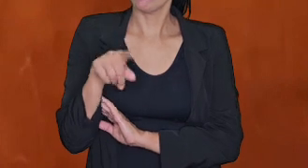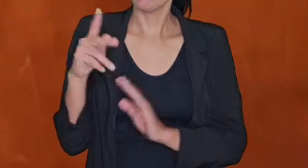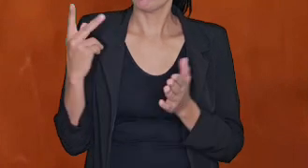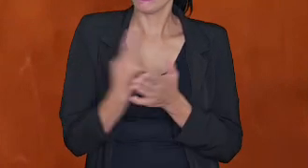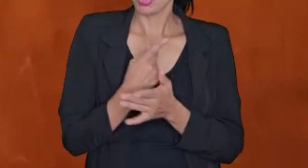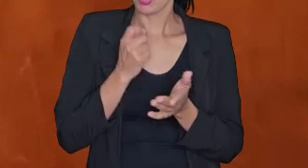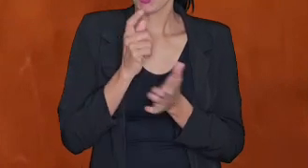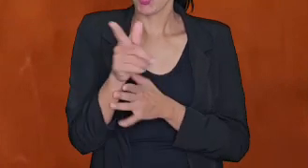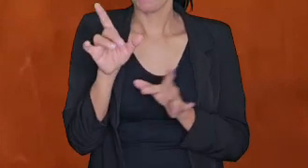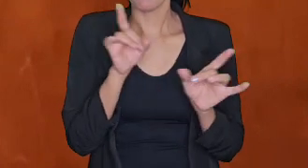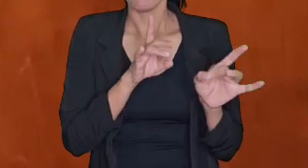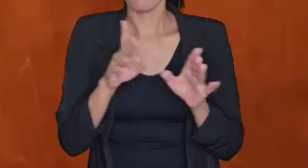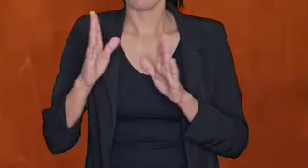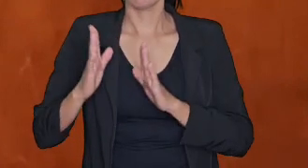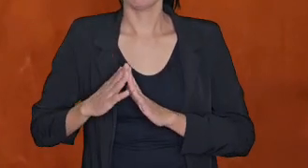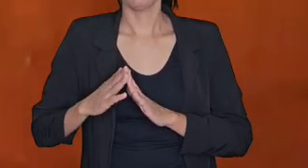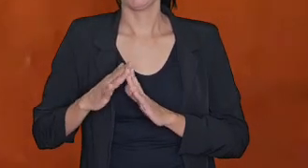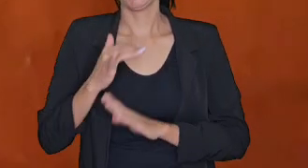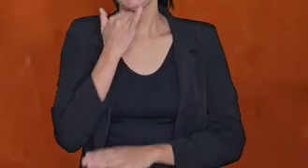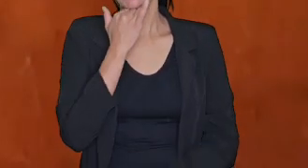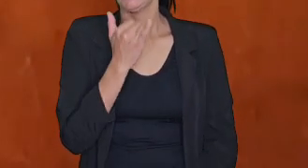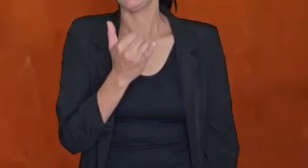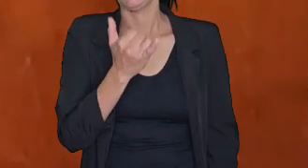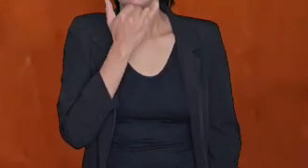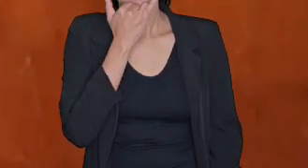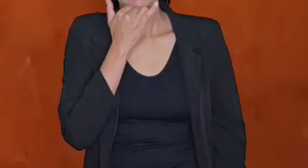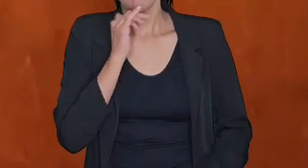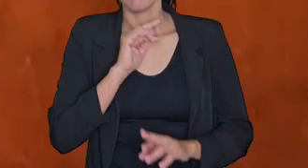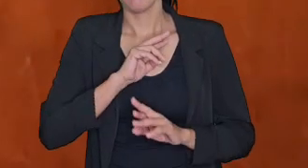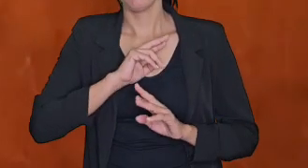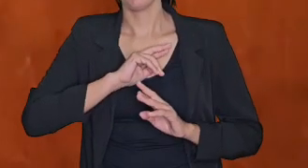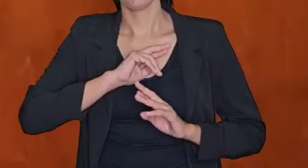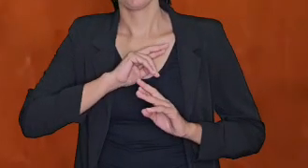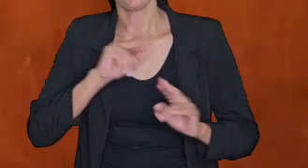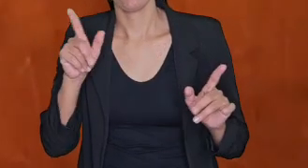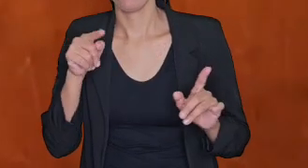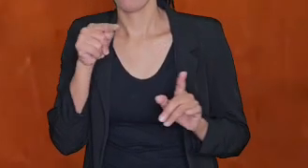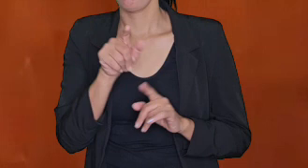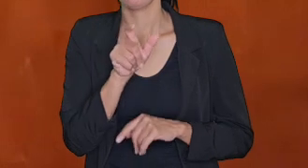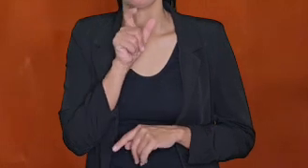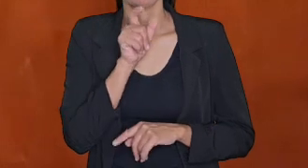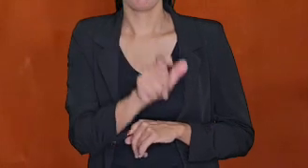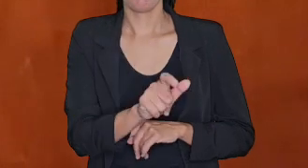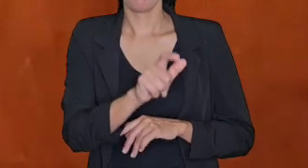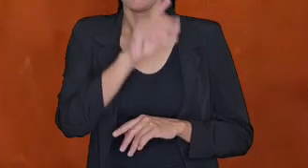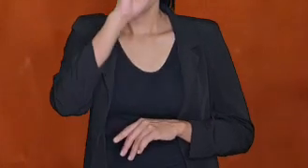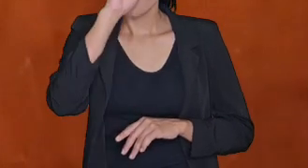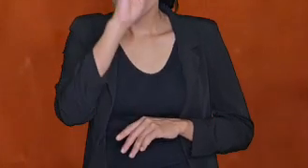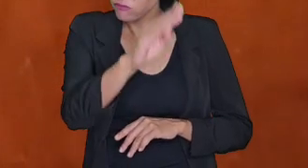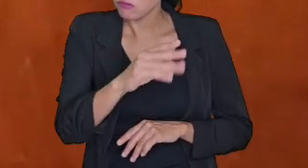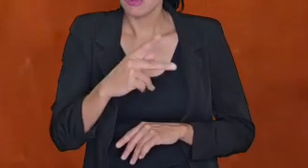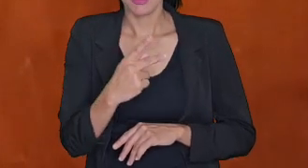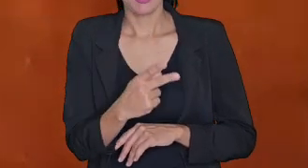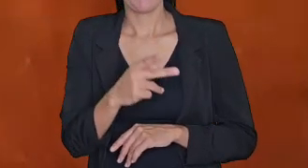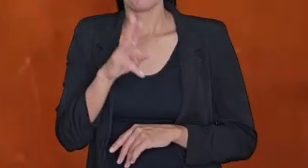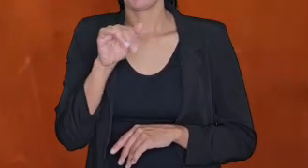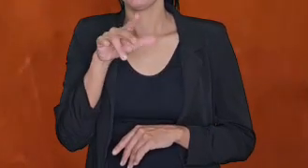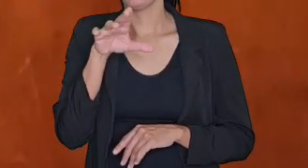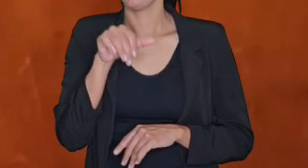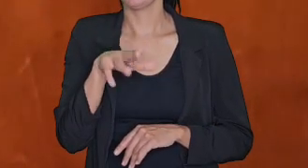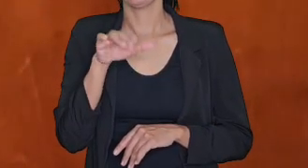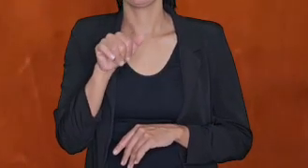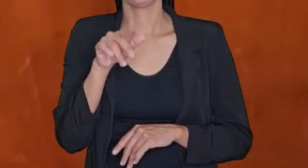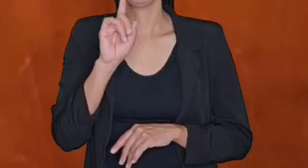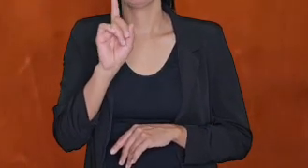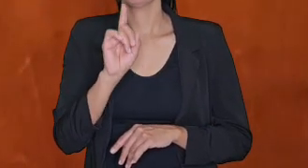for predominantemente de compra e venda de imóvel e tal, desculpa, não é predominantemente, está inventando. Você não